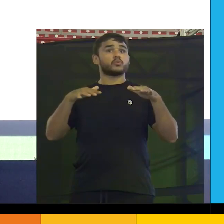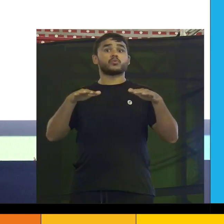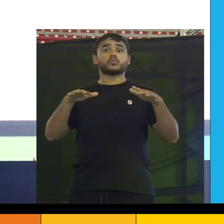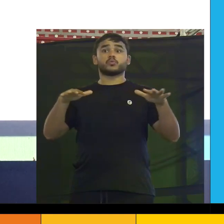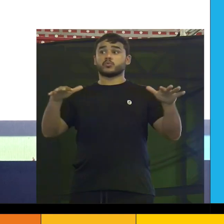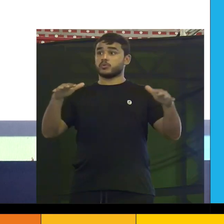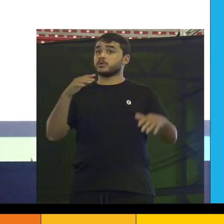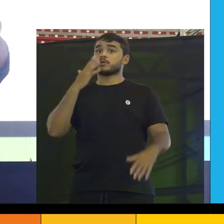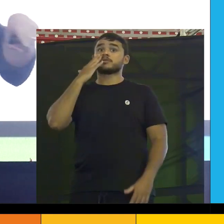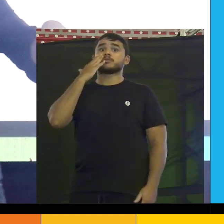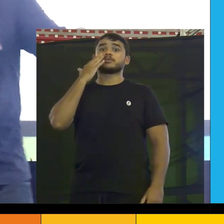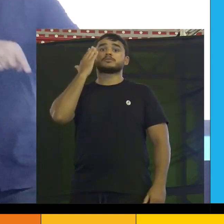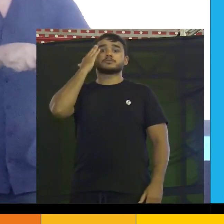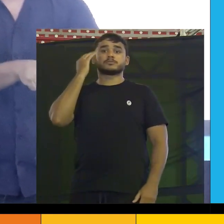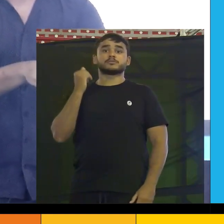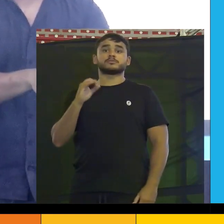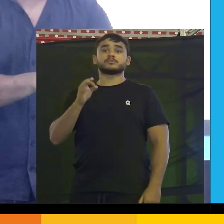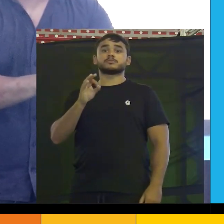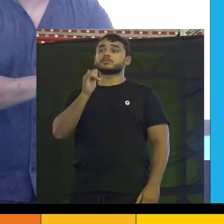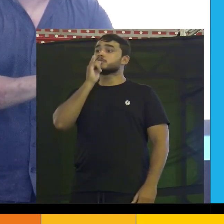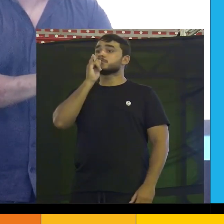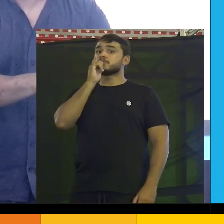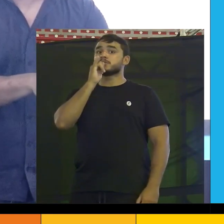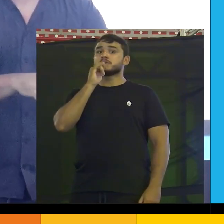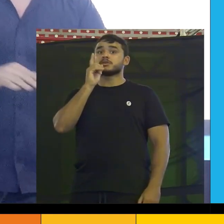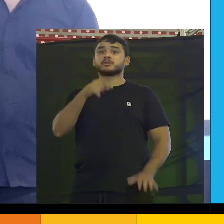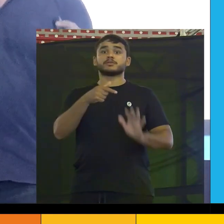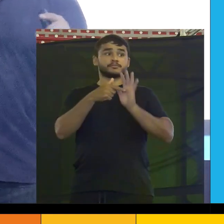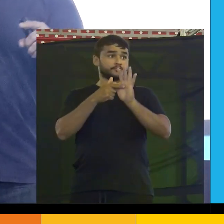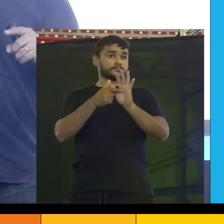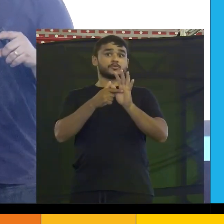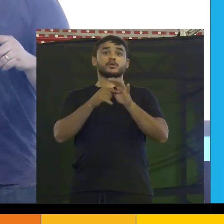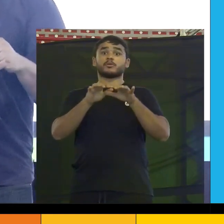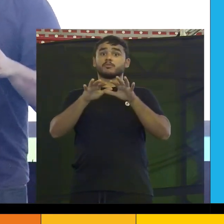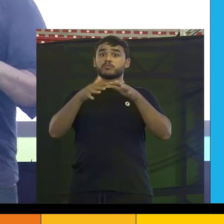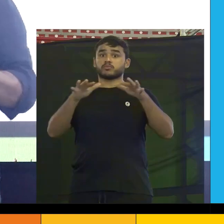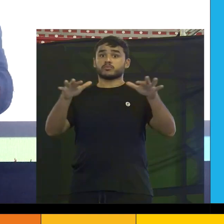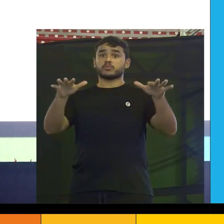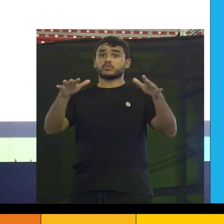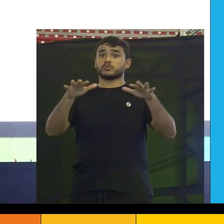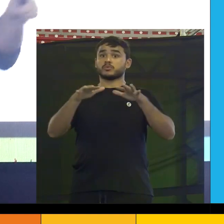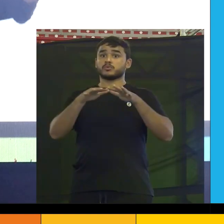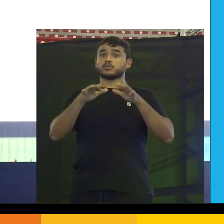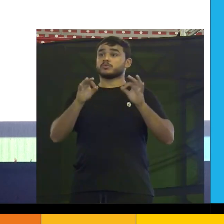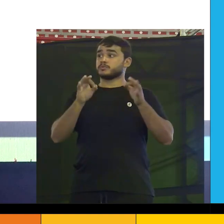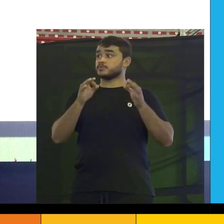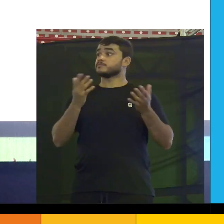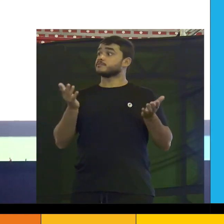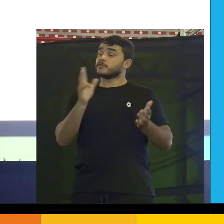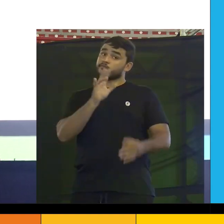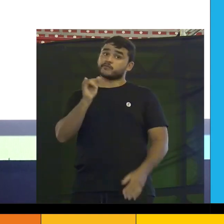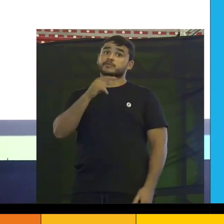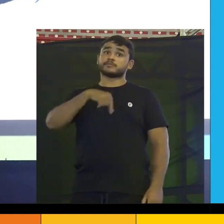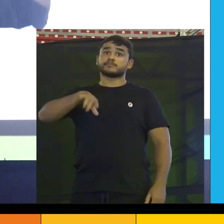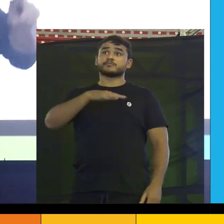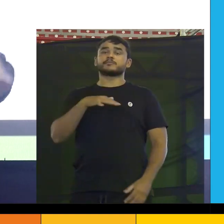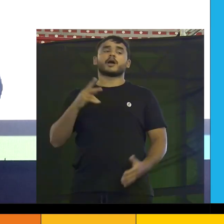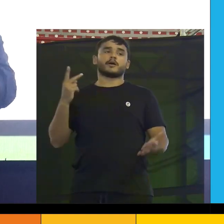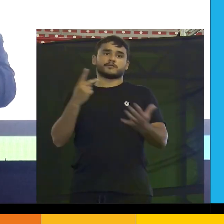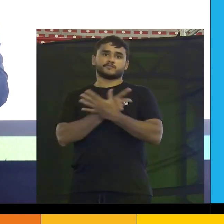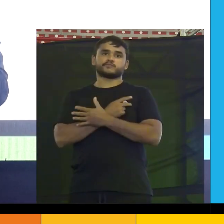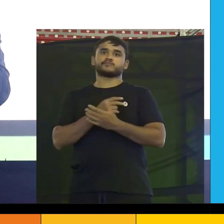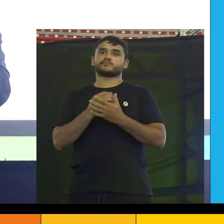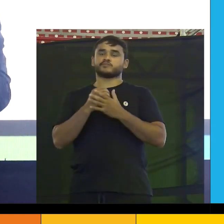similar, for semelhante a desse sistema físico, ele pode entrar em ressonância e pode haver o colapso